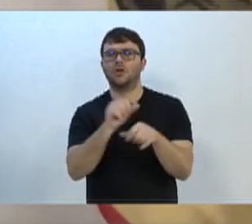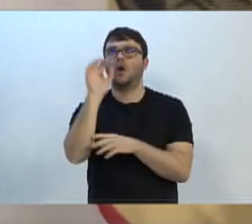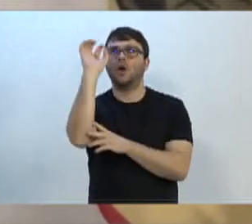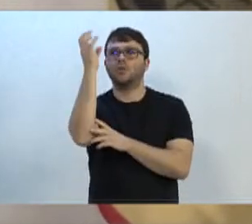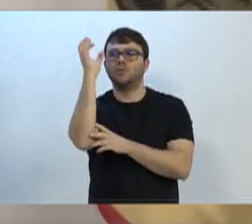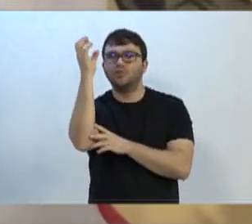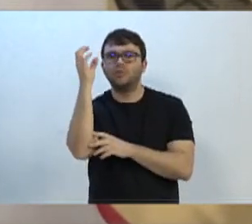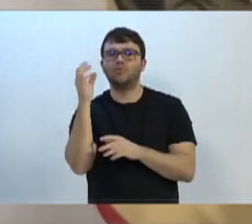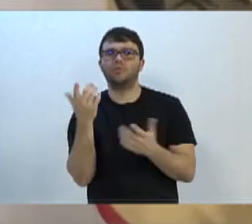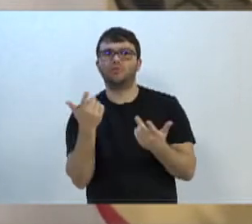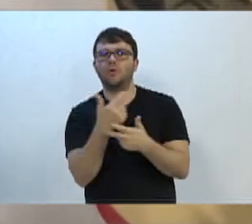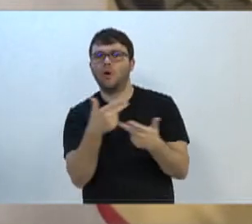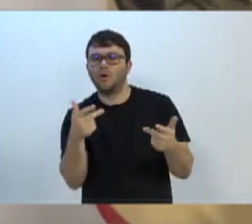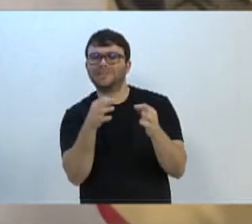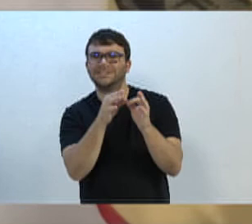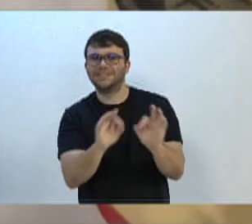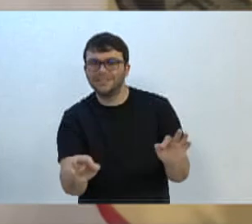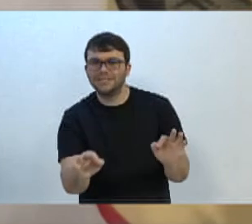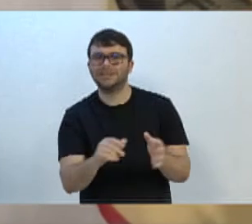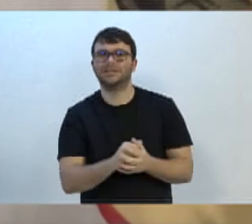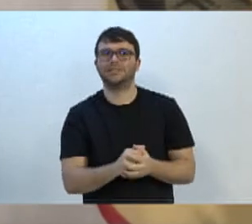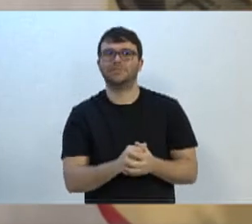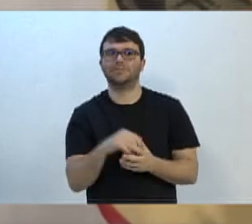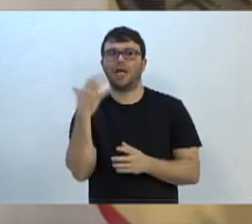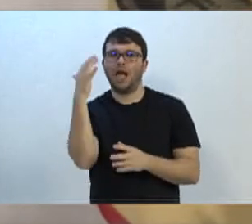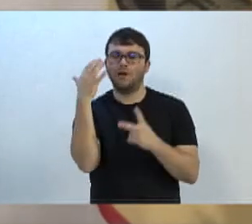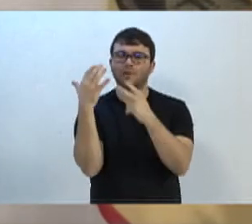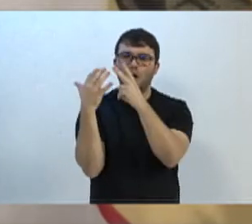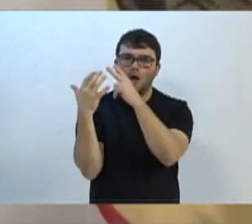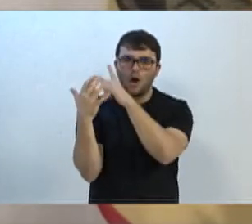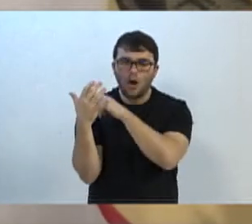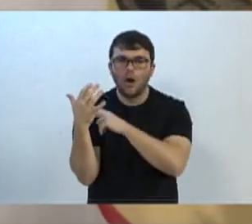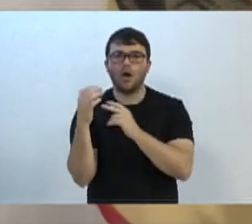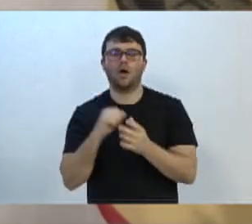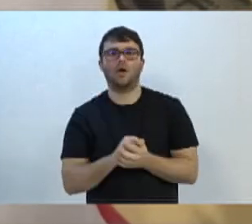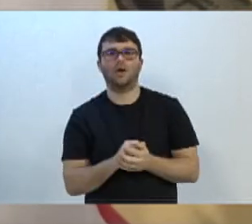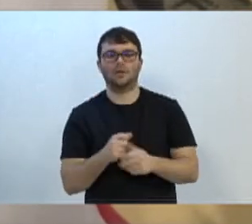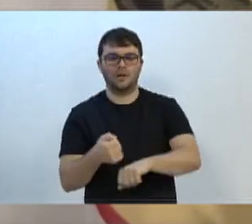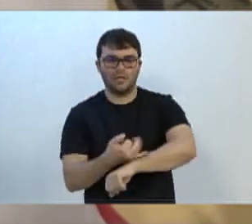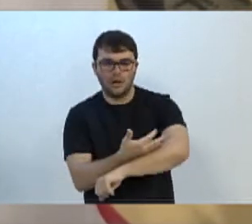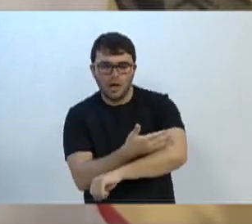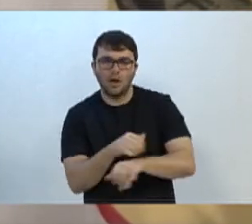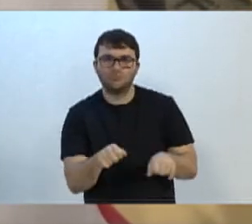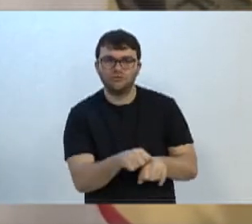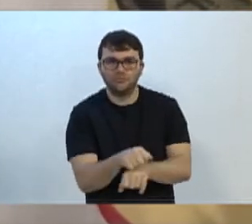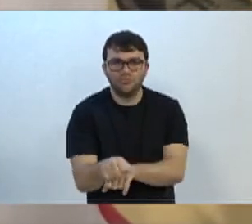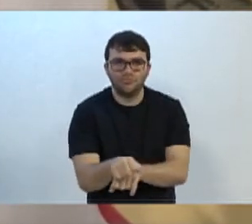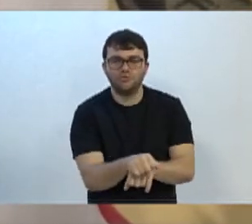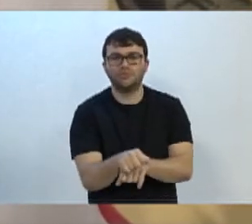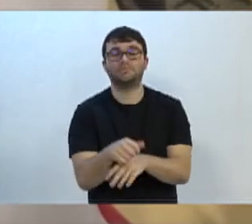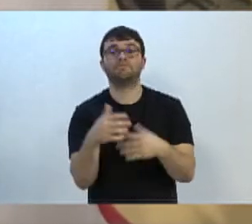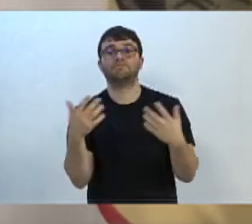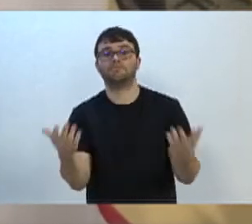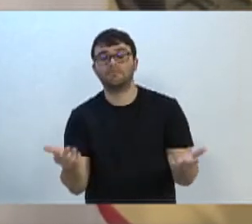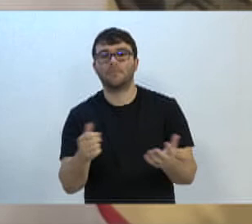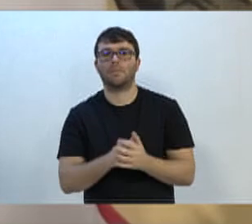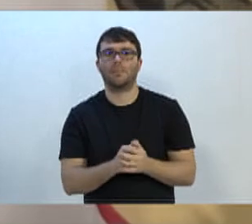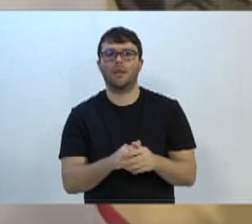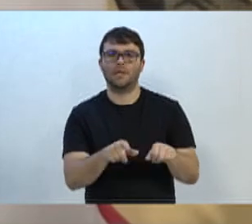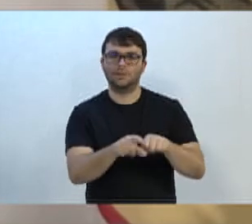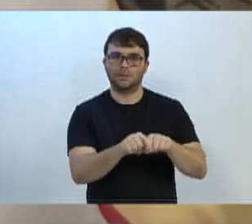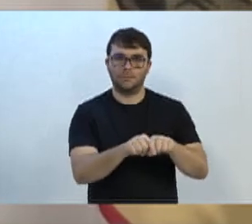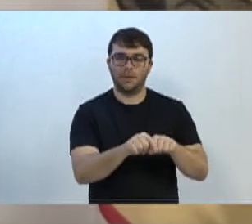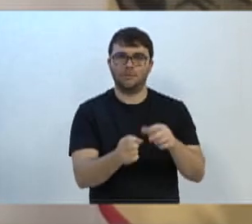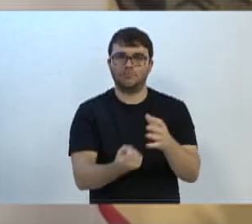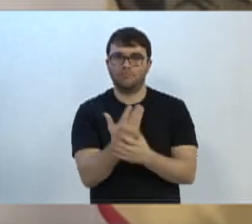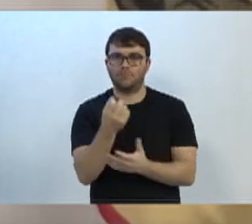pequenos reparos corte de árvores grama e etc Então assemed fez